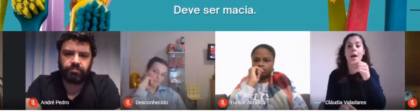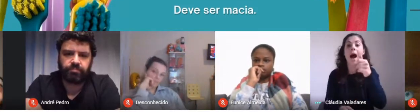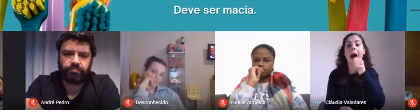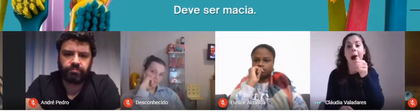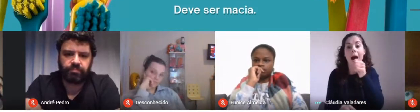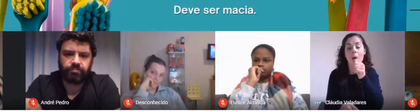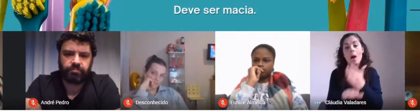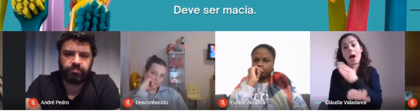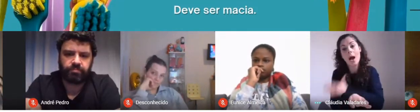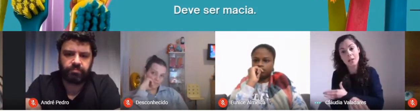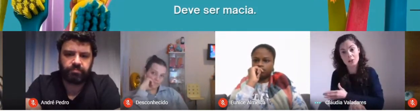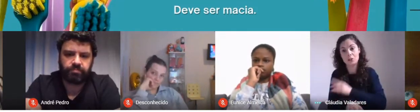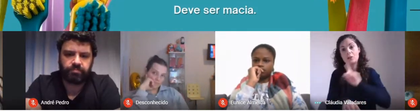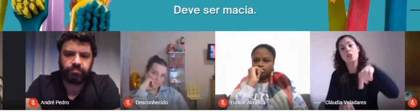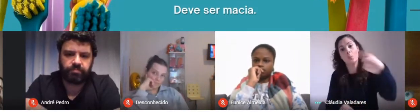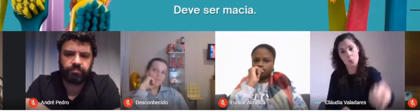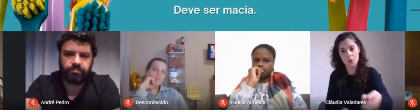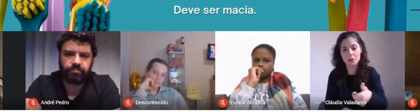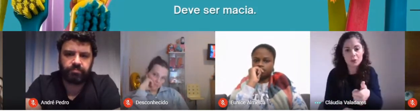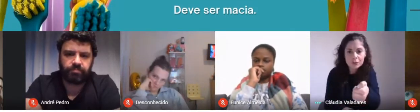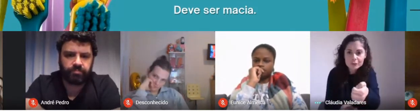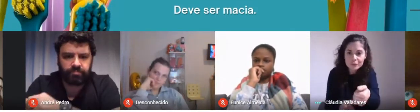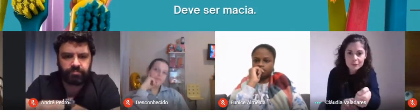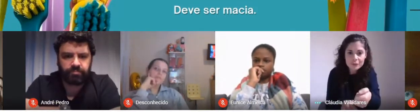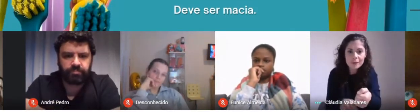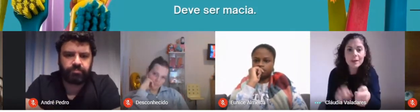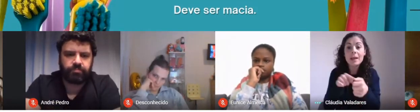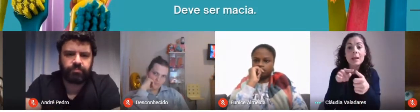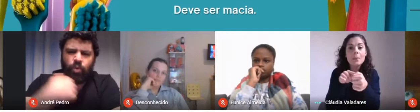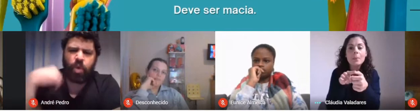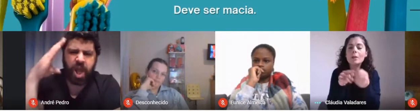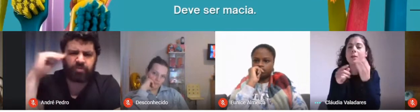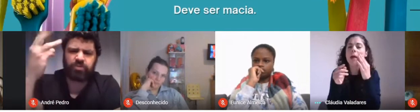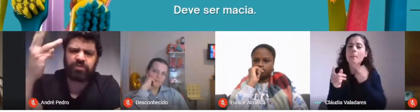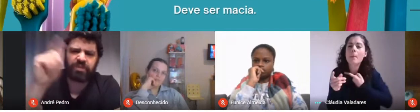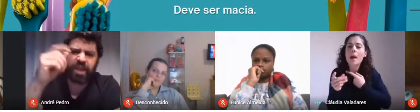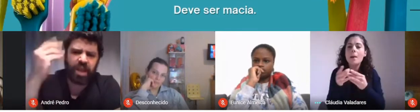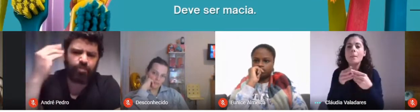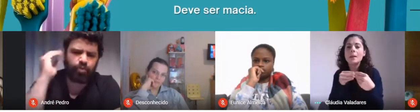as cerdas, os pelinhos da escova devem ser macios.